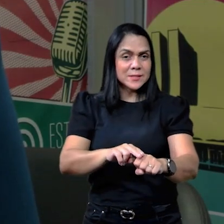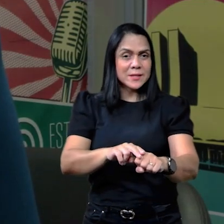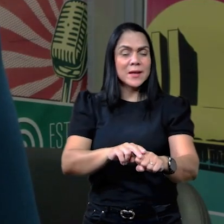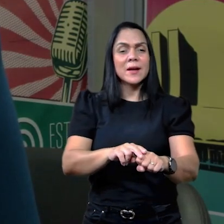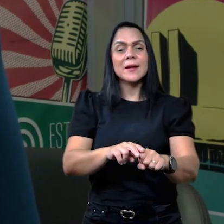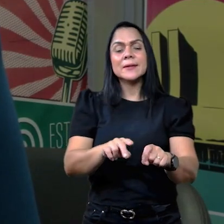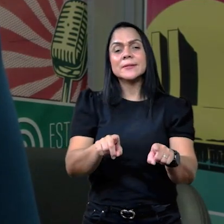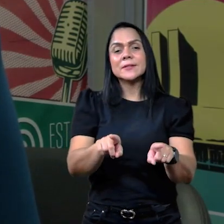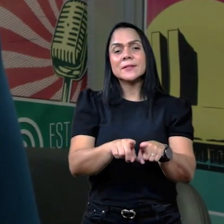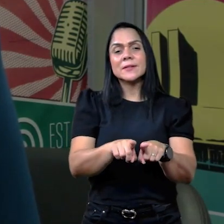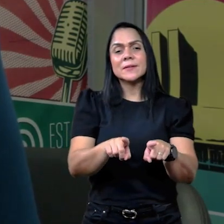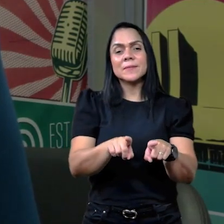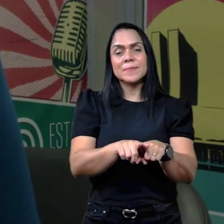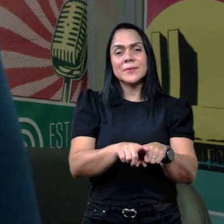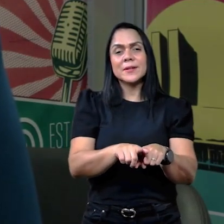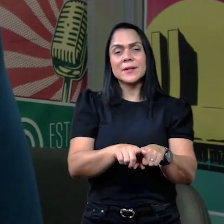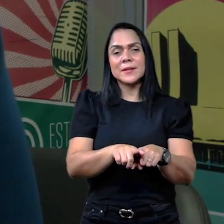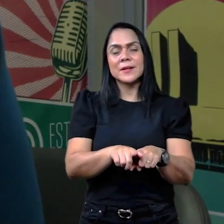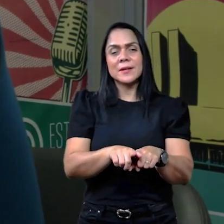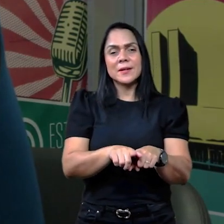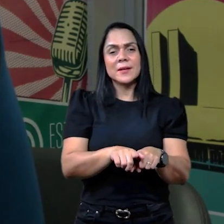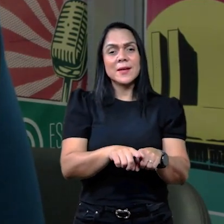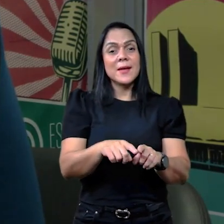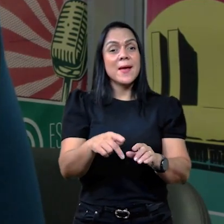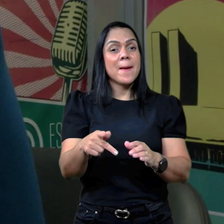né, é atribuição nossa, né,